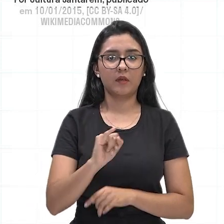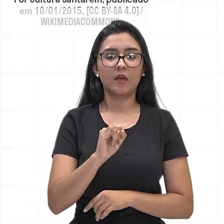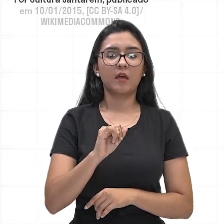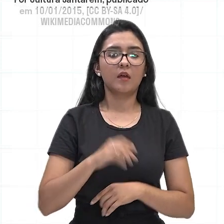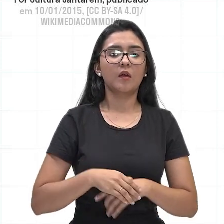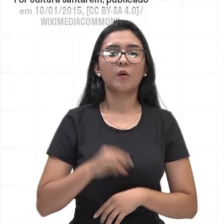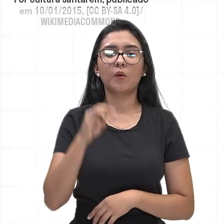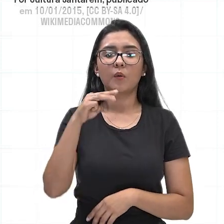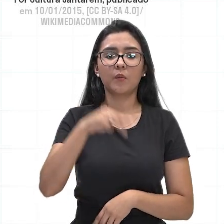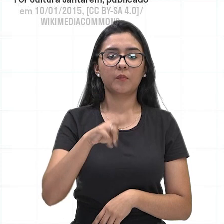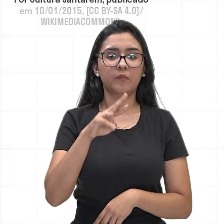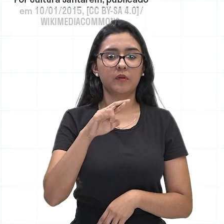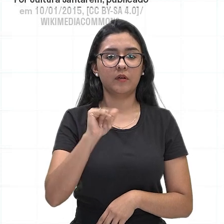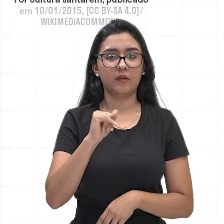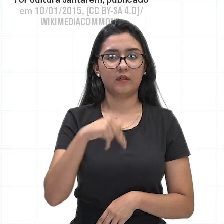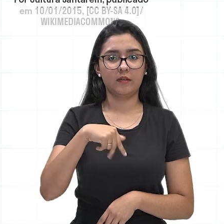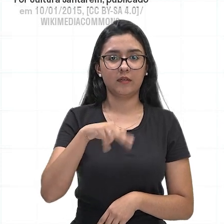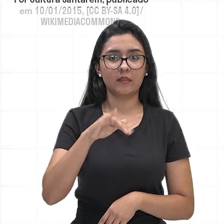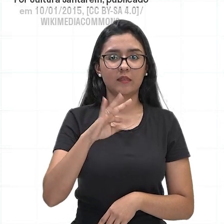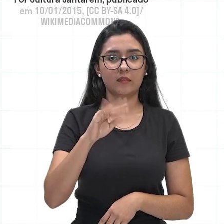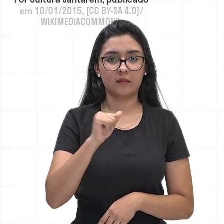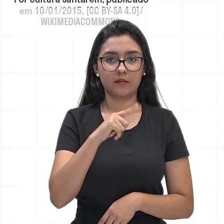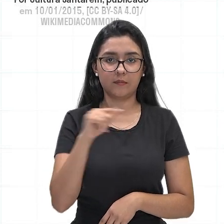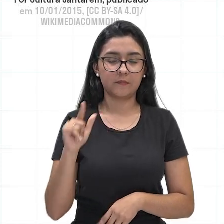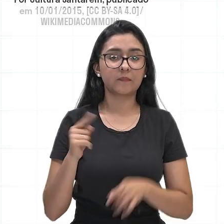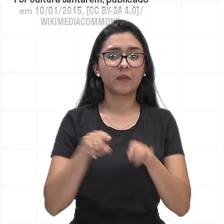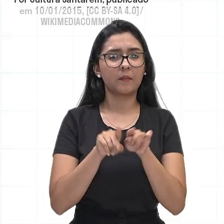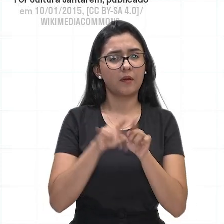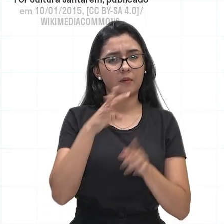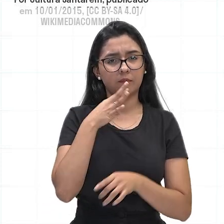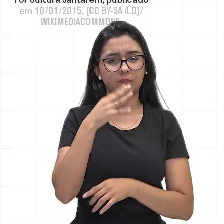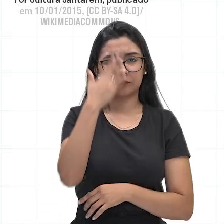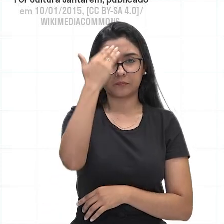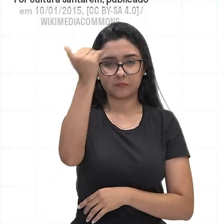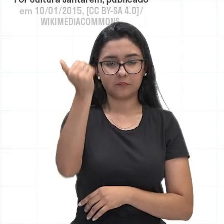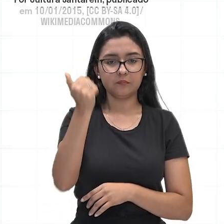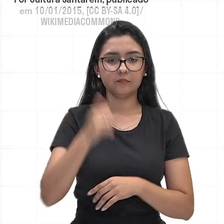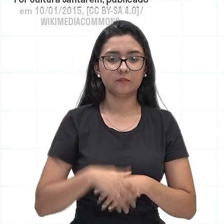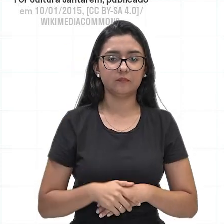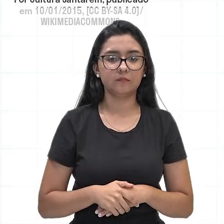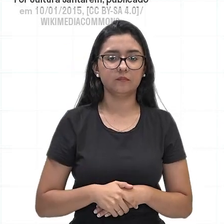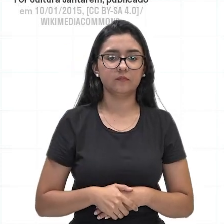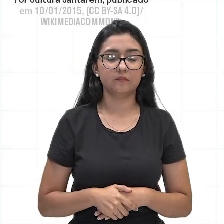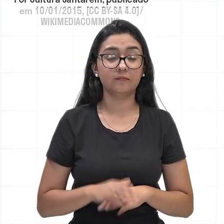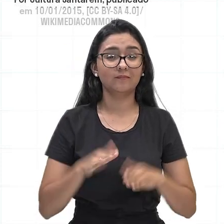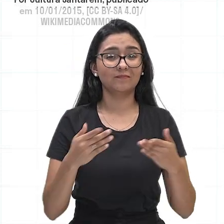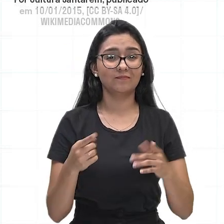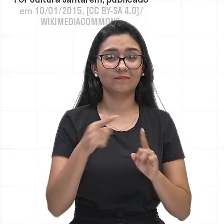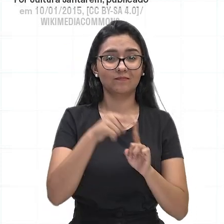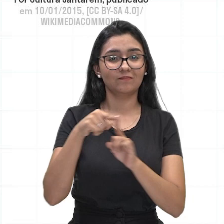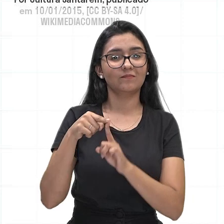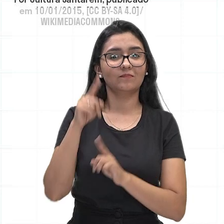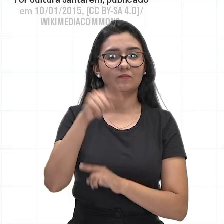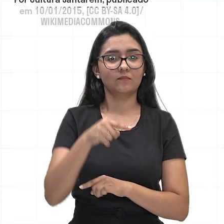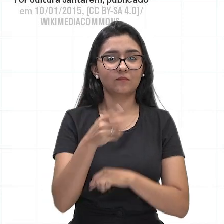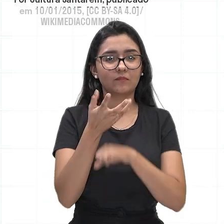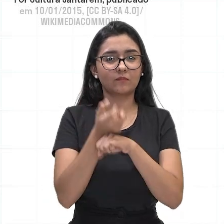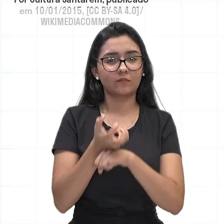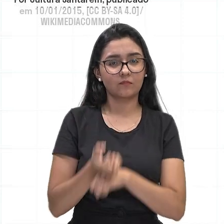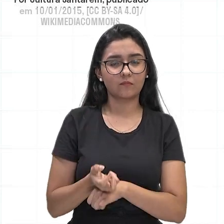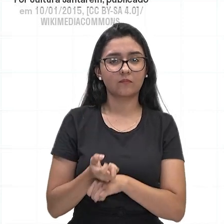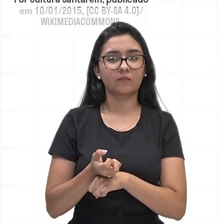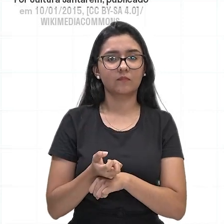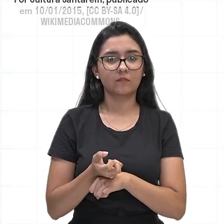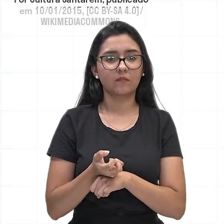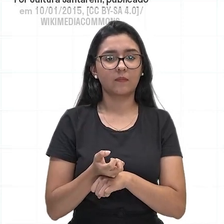é uma espécie de amuleto bastante conhecido, certo? E esse animal, o cauchy, ele é uma esponja, certo? Então,